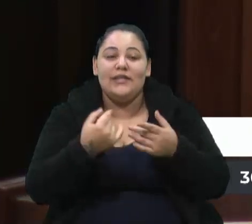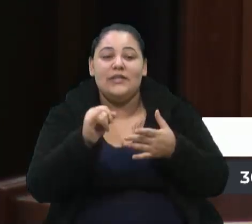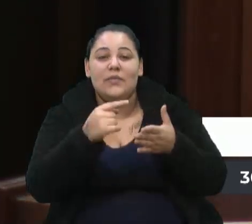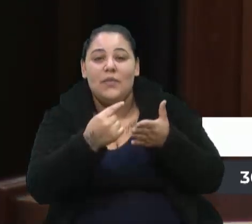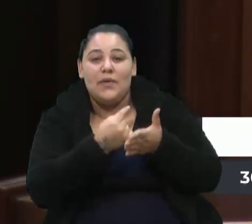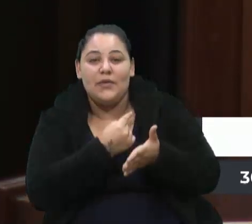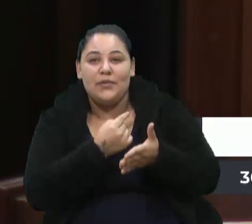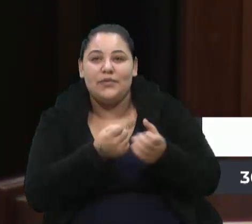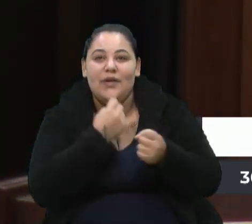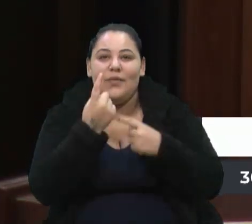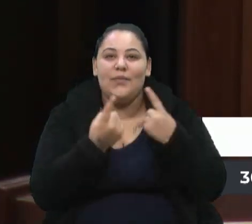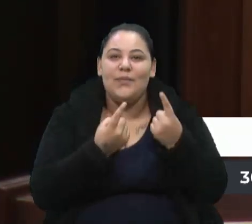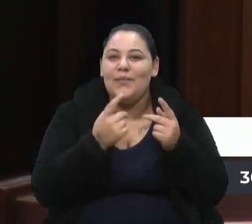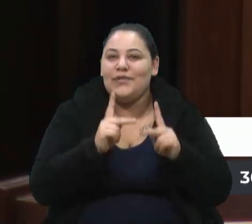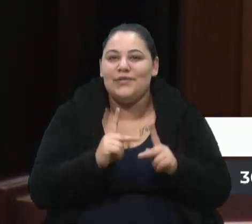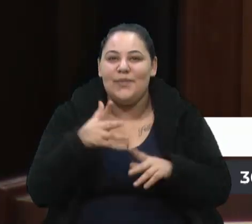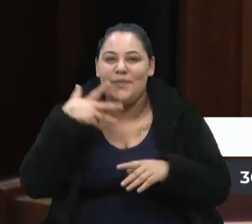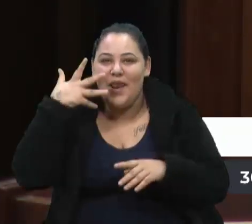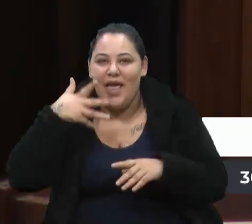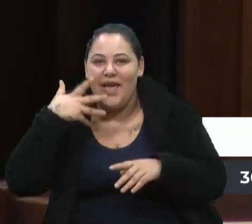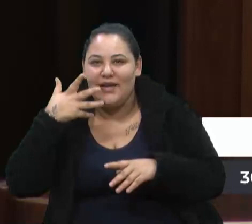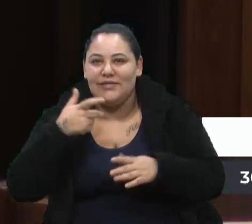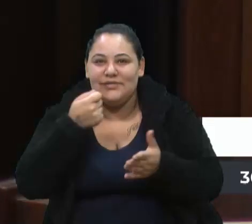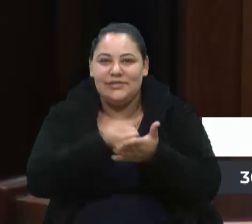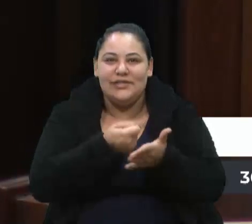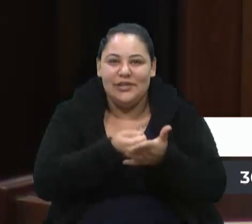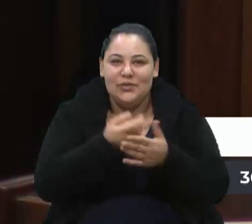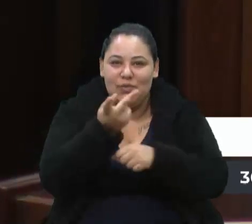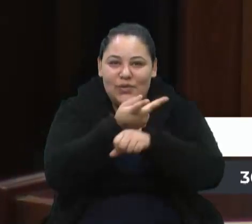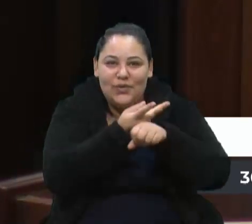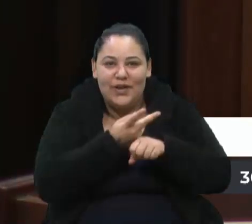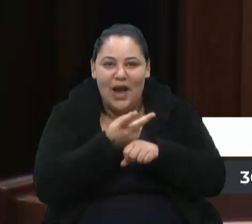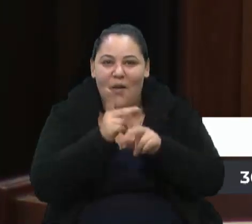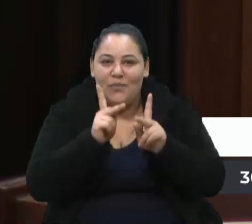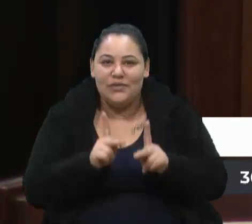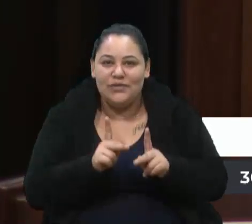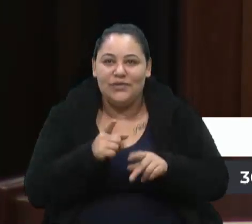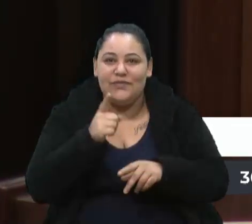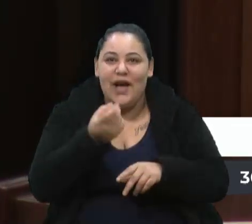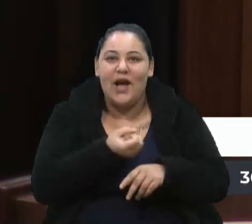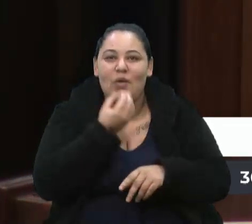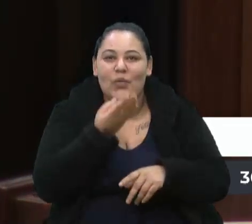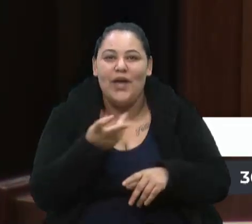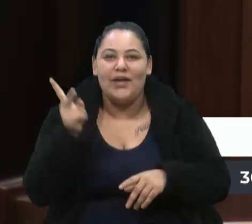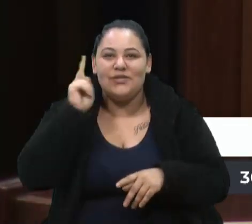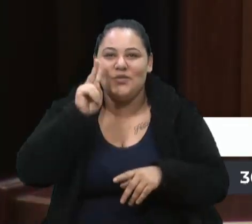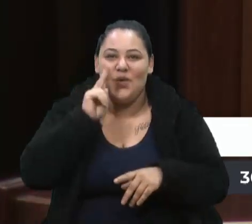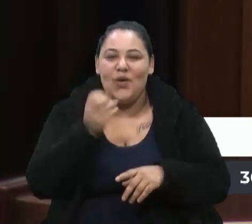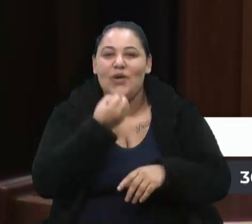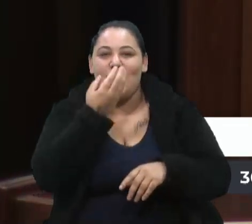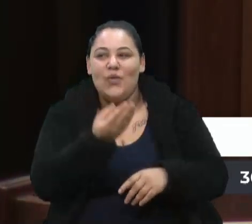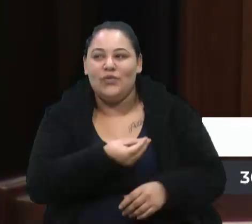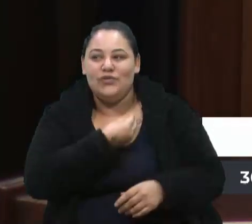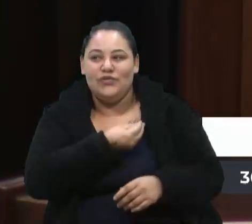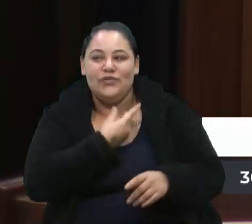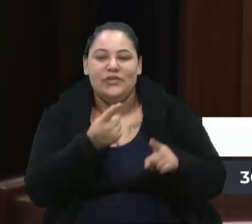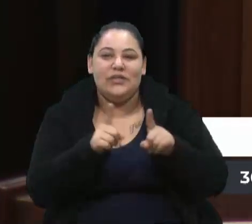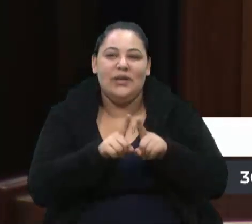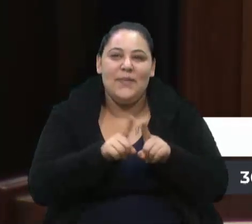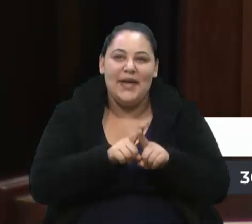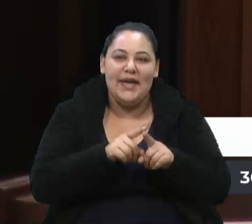alguém para dar uma palestra eu tento buscar alguém vá ali Conte a sua história Conte a sua vida